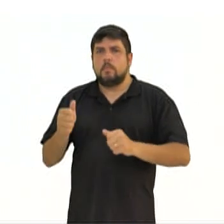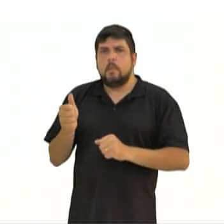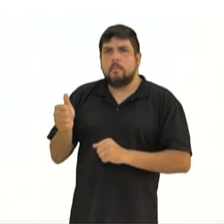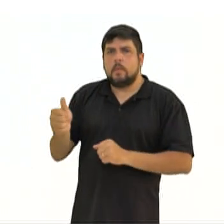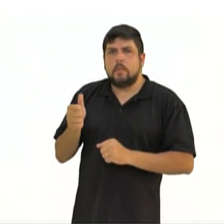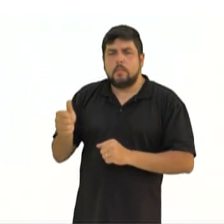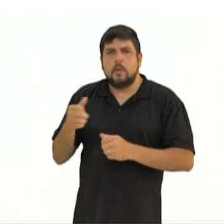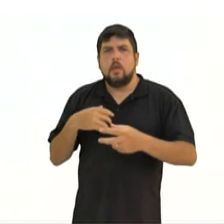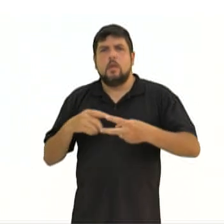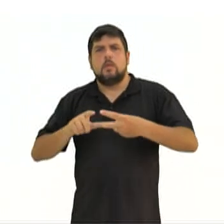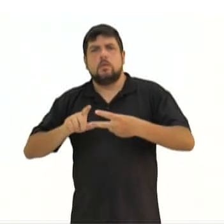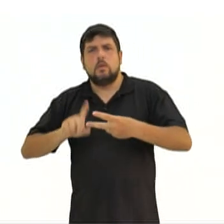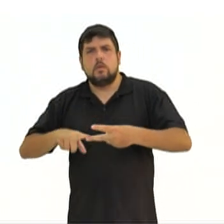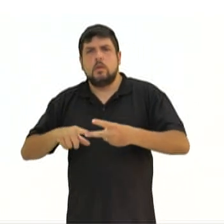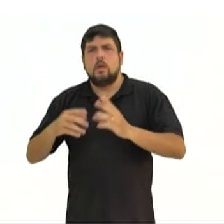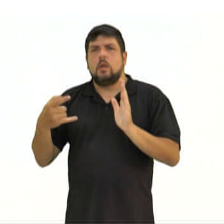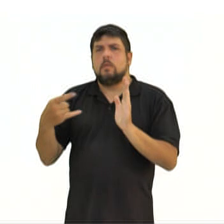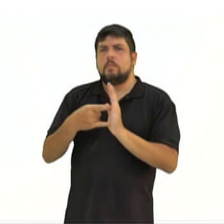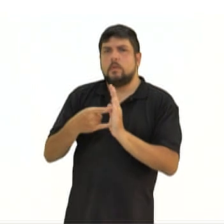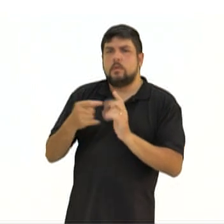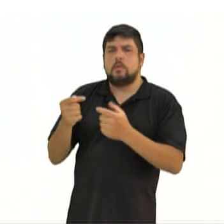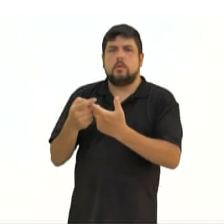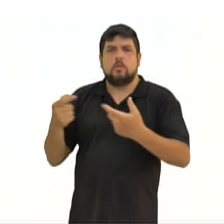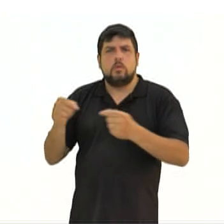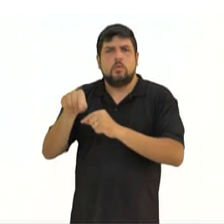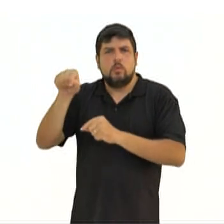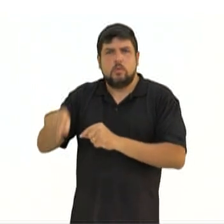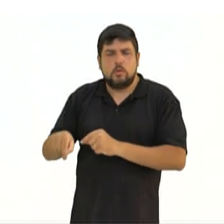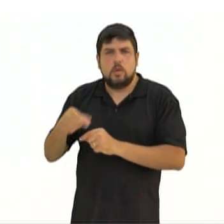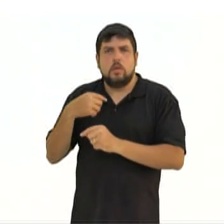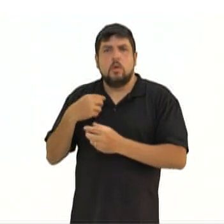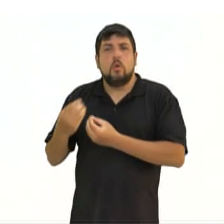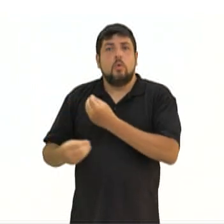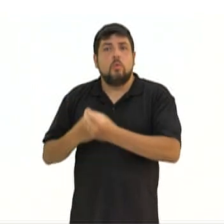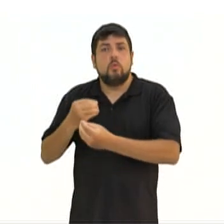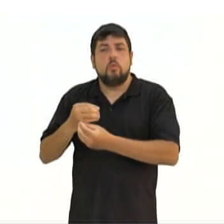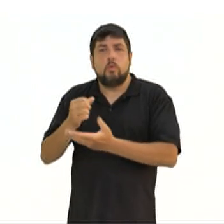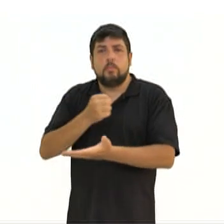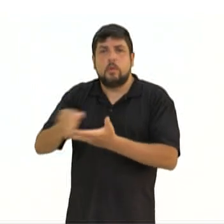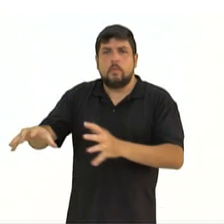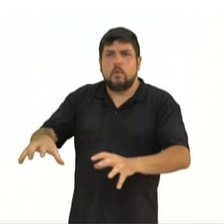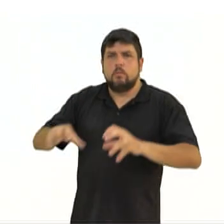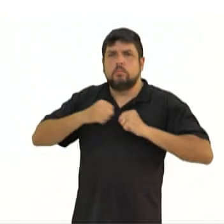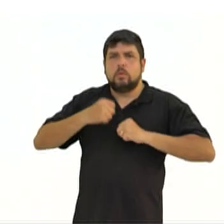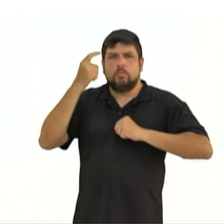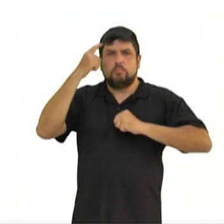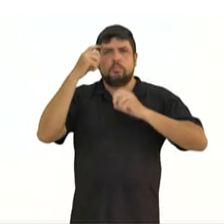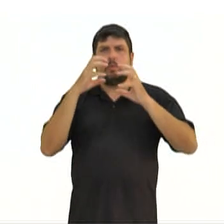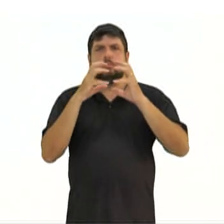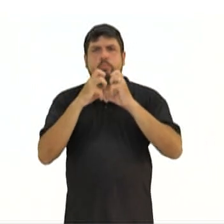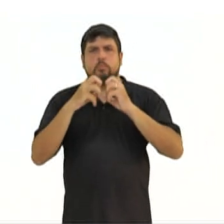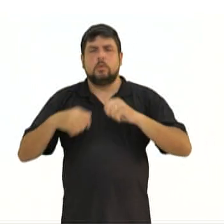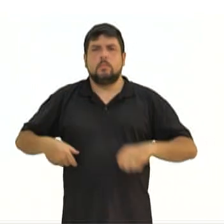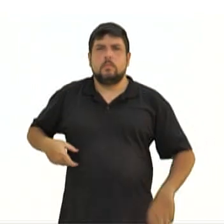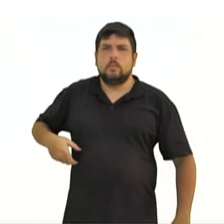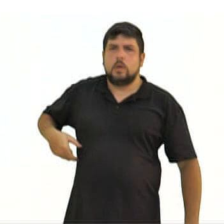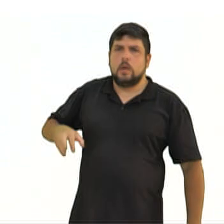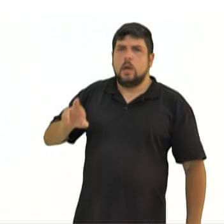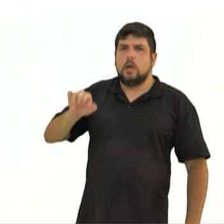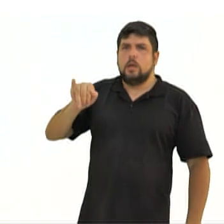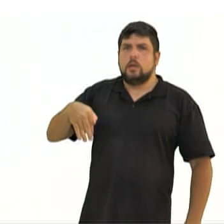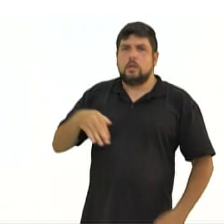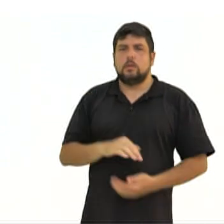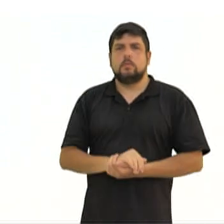nas baterias e em outros produtos eletrônicos, ele causa danos permanentes e fatais no cérebro e no rim. Tanto o chumbo